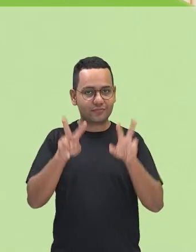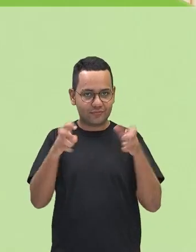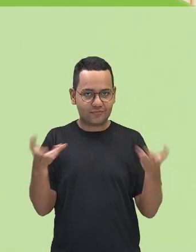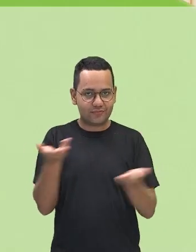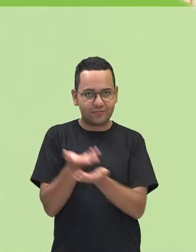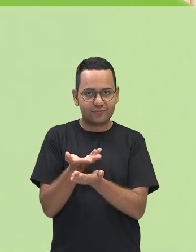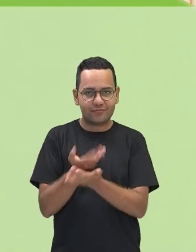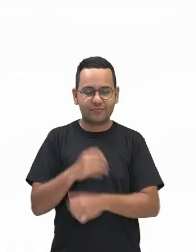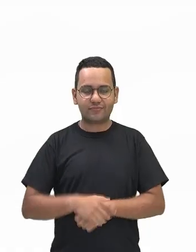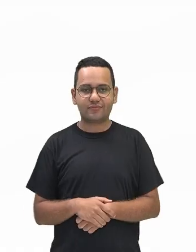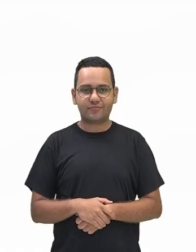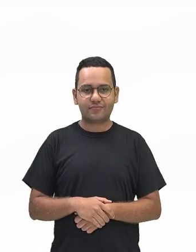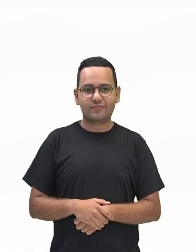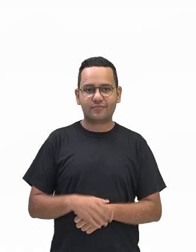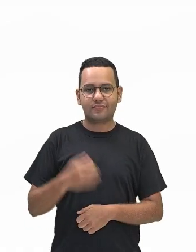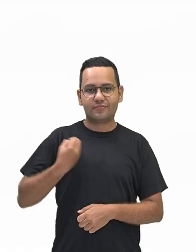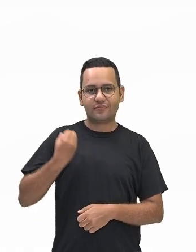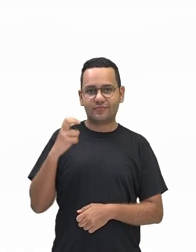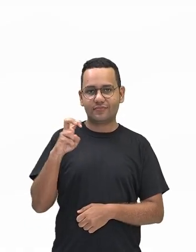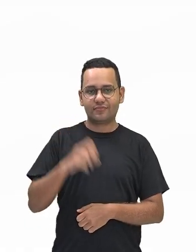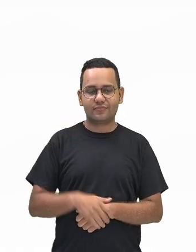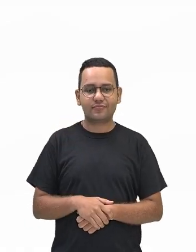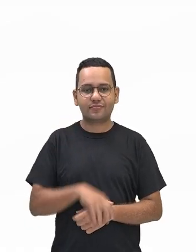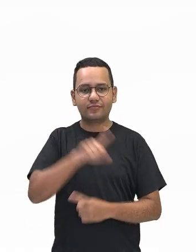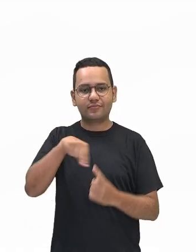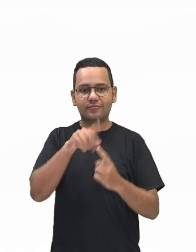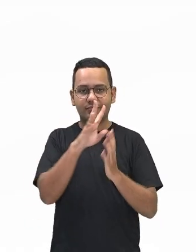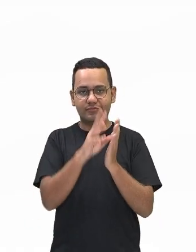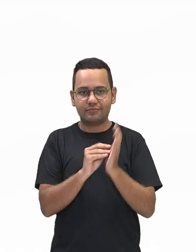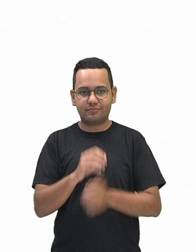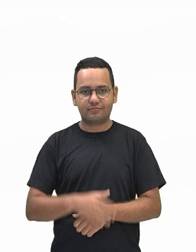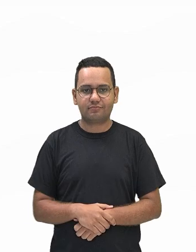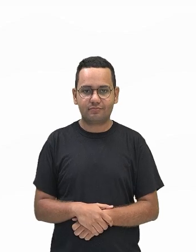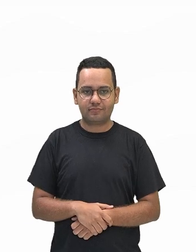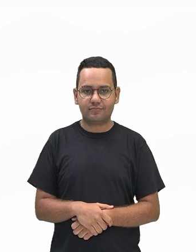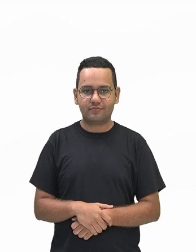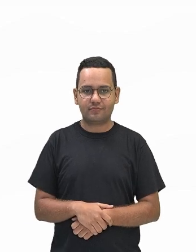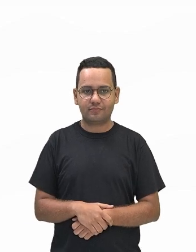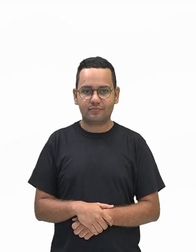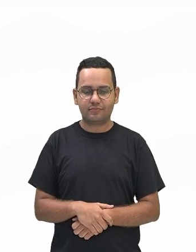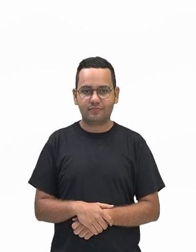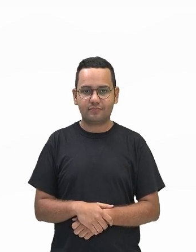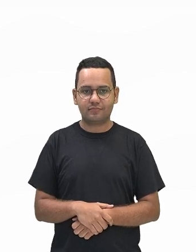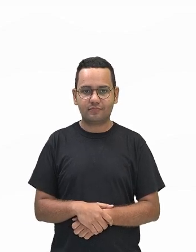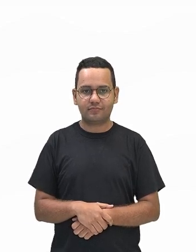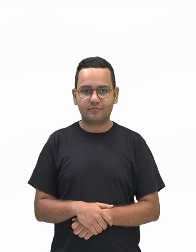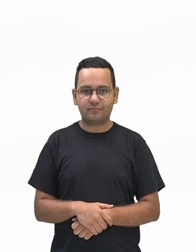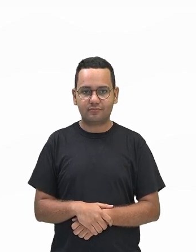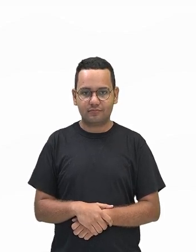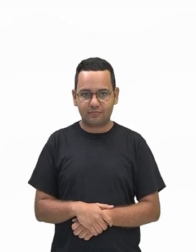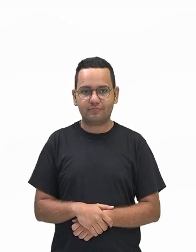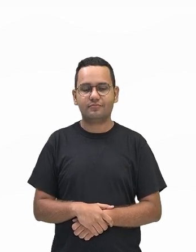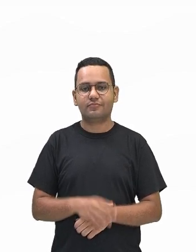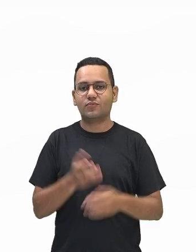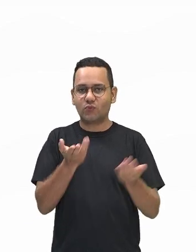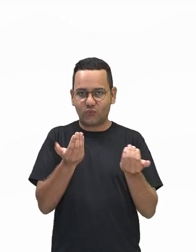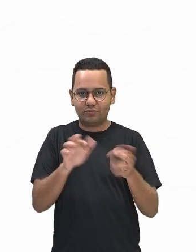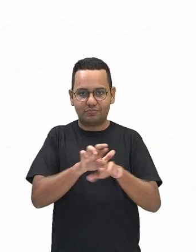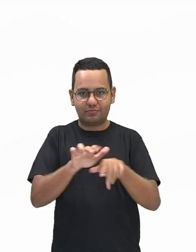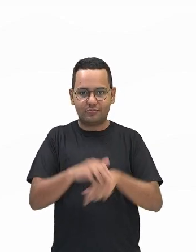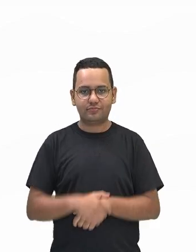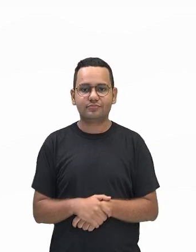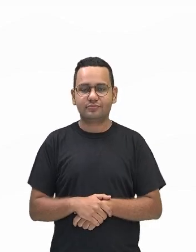na nossa aula 5, objeto de conhecimento, vulnerabilidade da